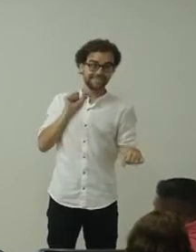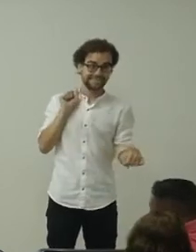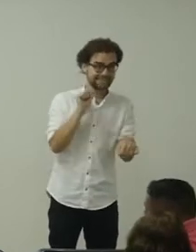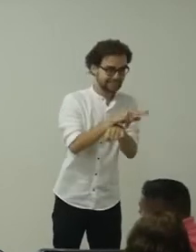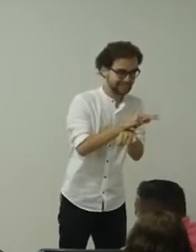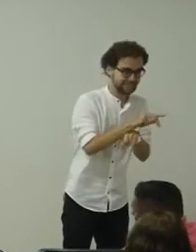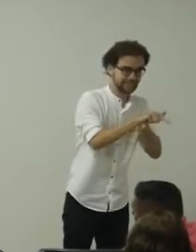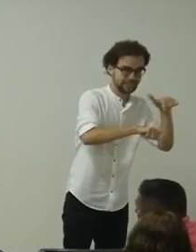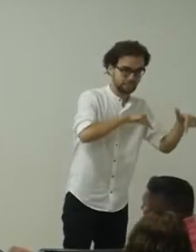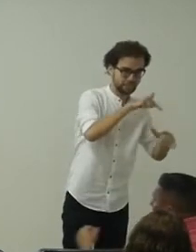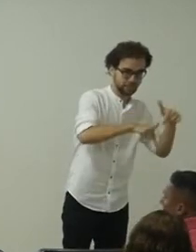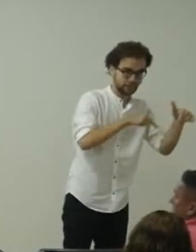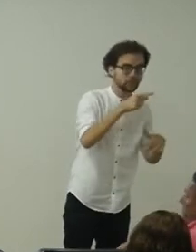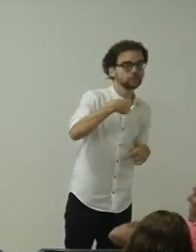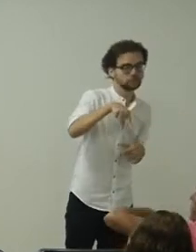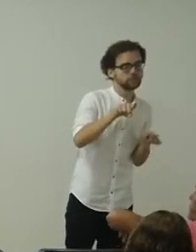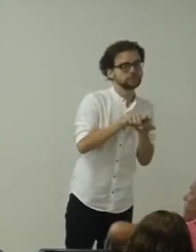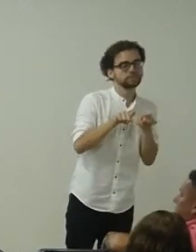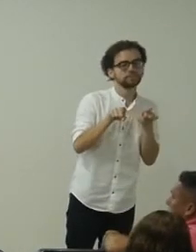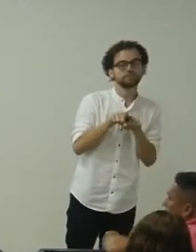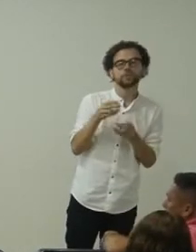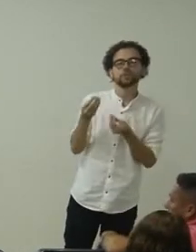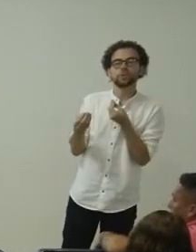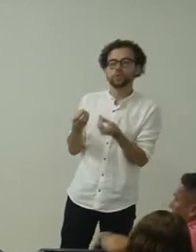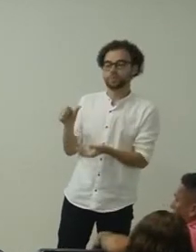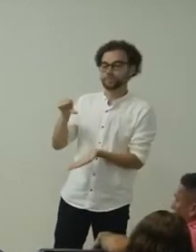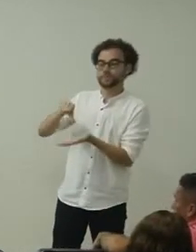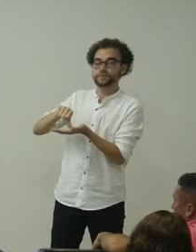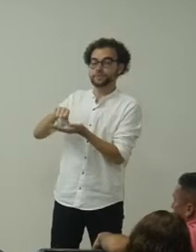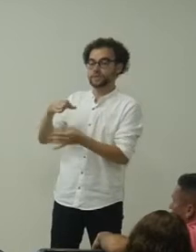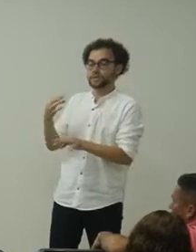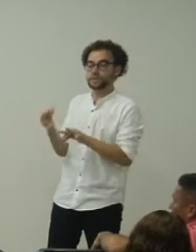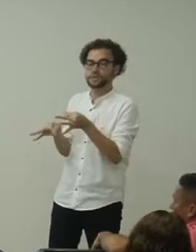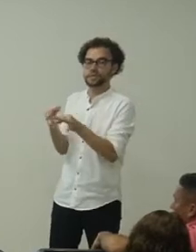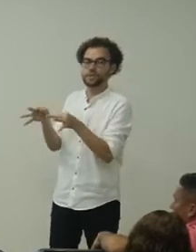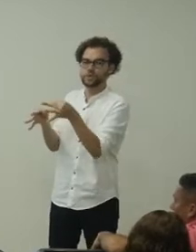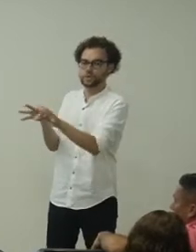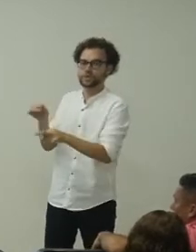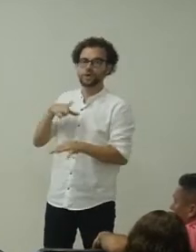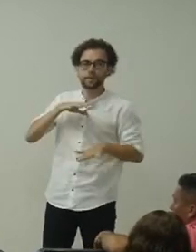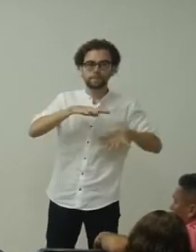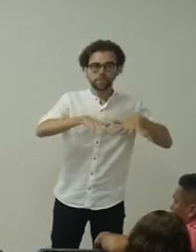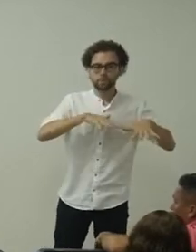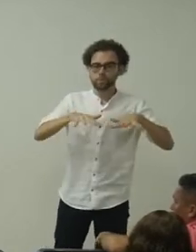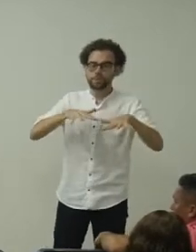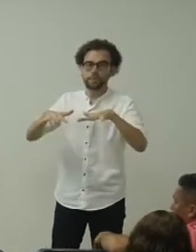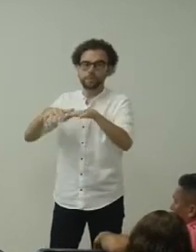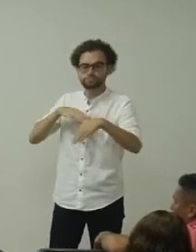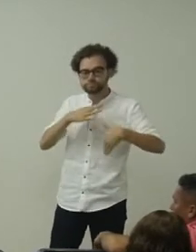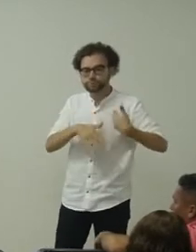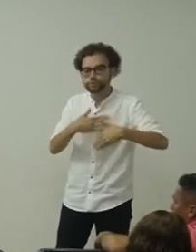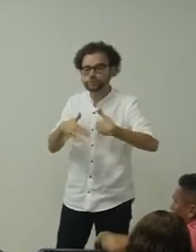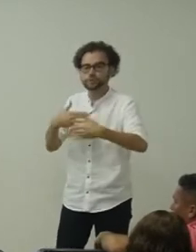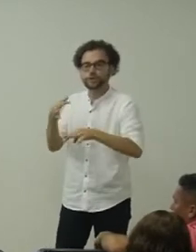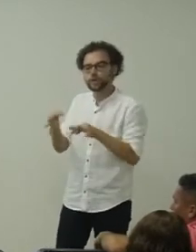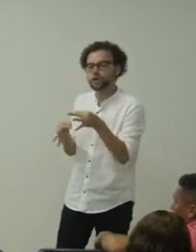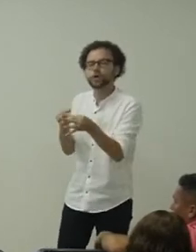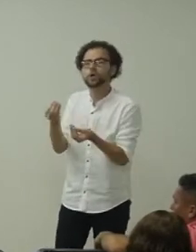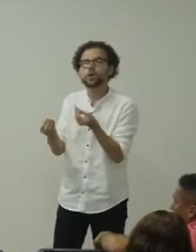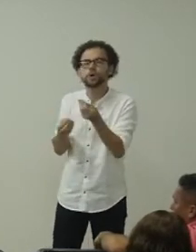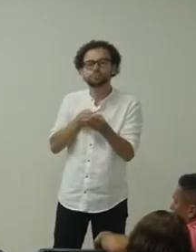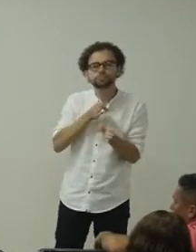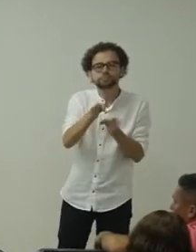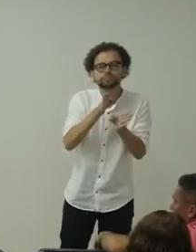de trabalho, a gente está analisando, a gente está dentro de um centro que é tecnológico, você se movimenta a partir da tecnologia. Como é que está esse acesso